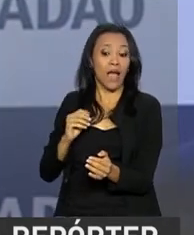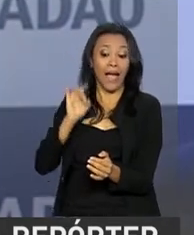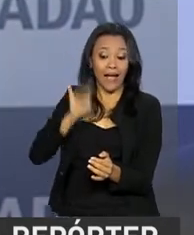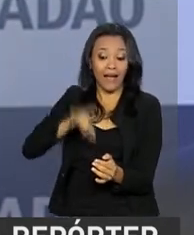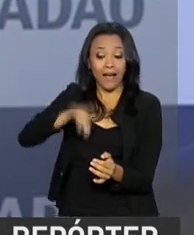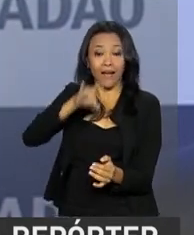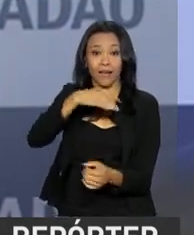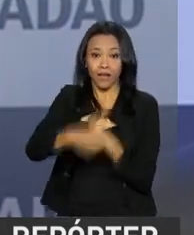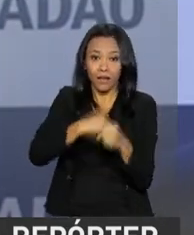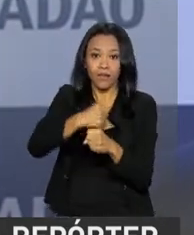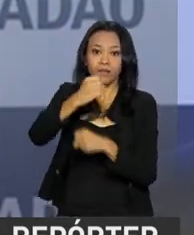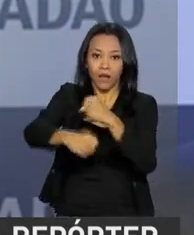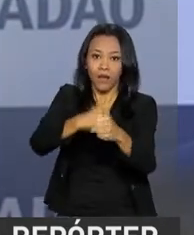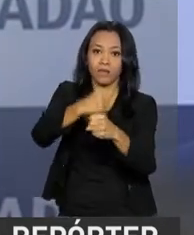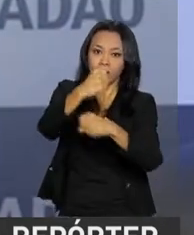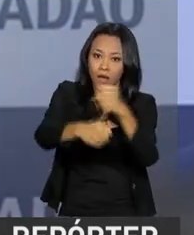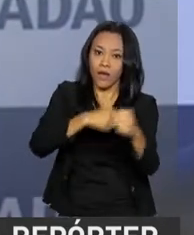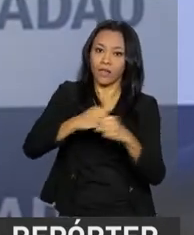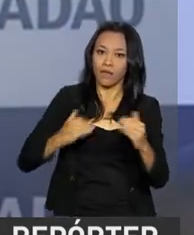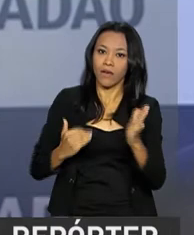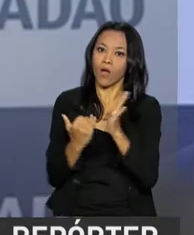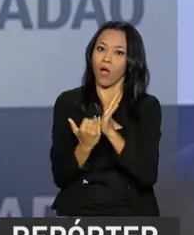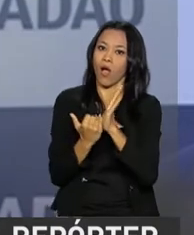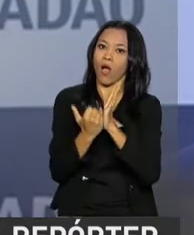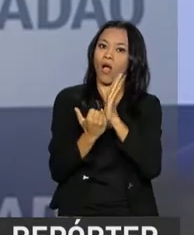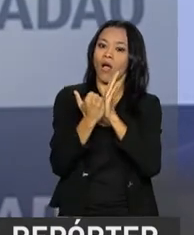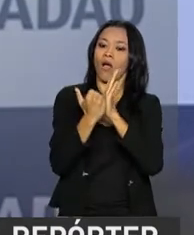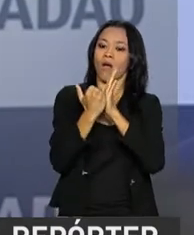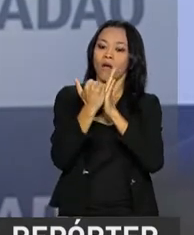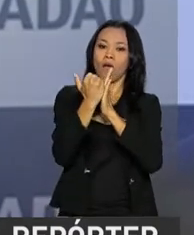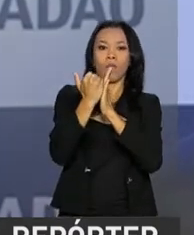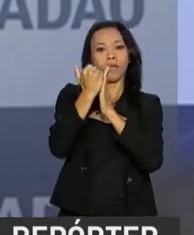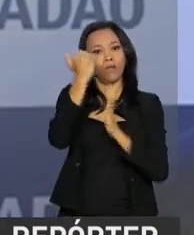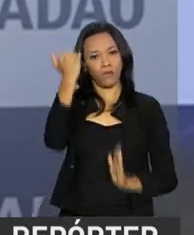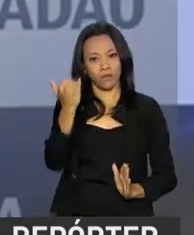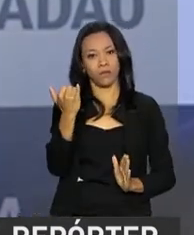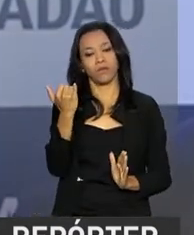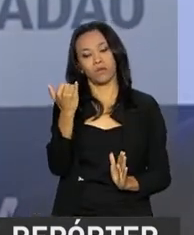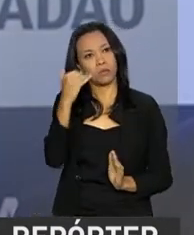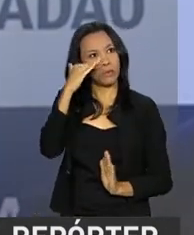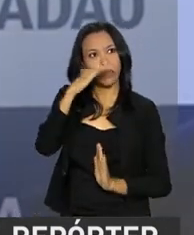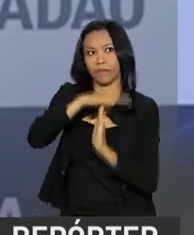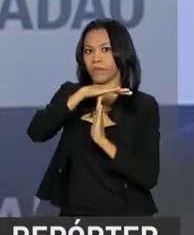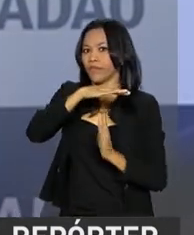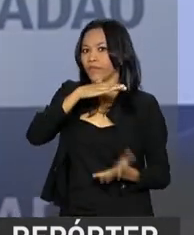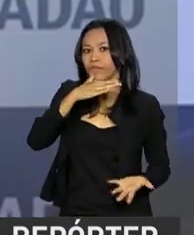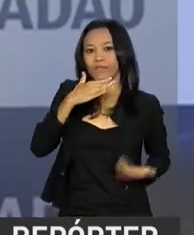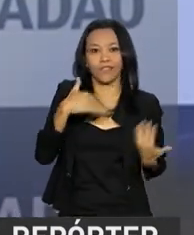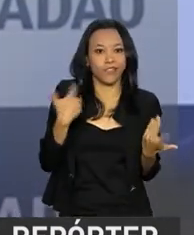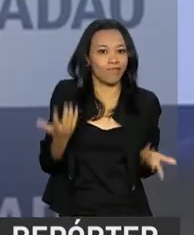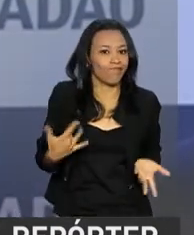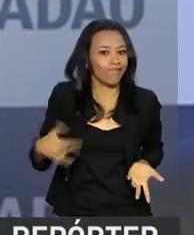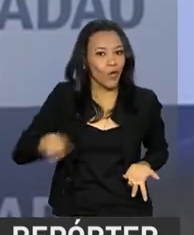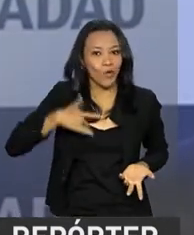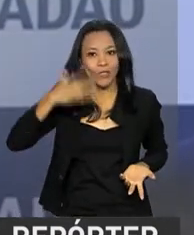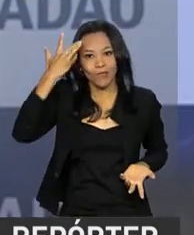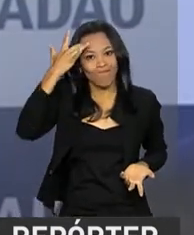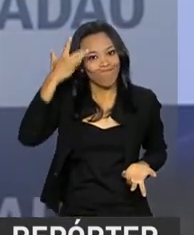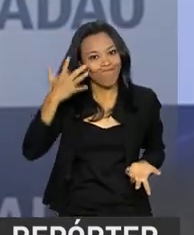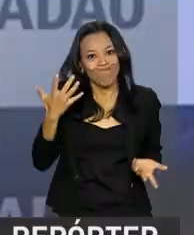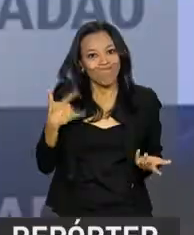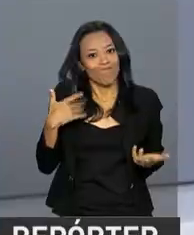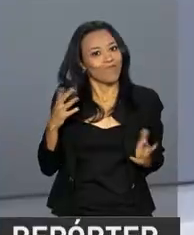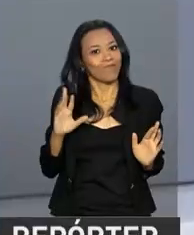ano que se passar ela vai ocupar mais espaço até no limite que evidentemente que nós não esperamos que isso